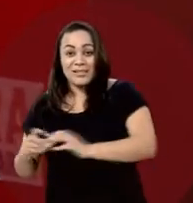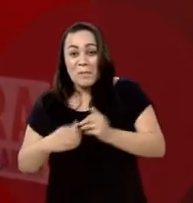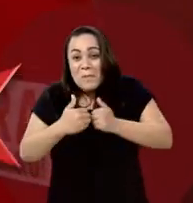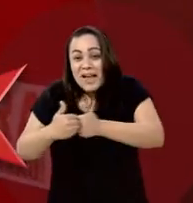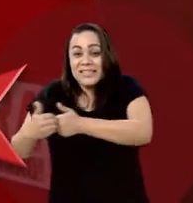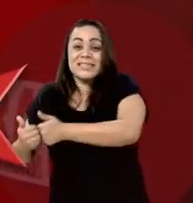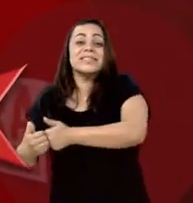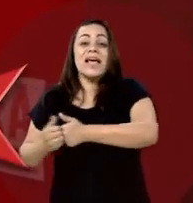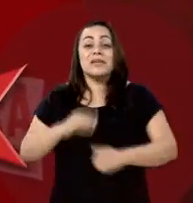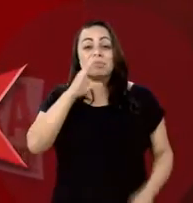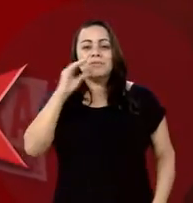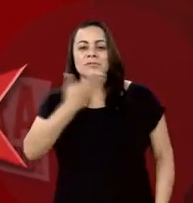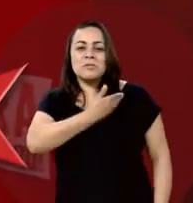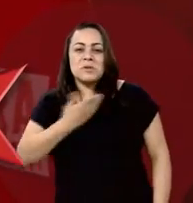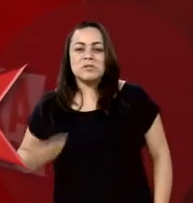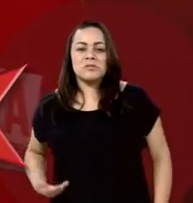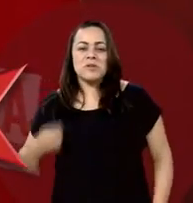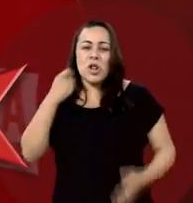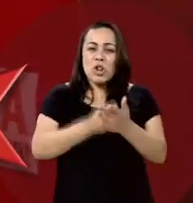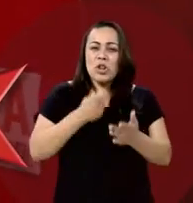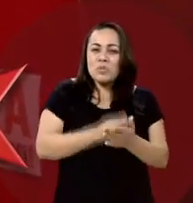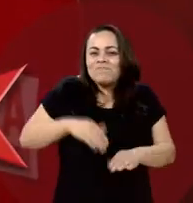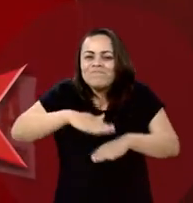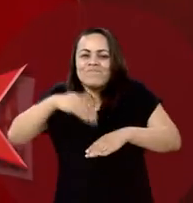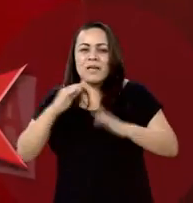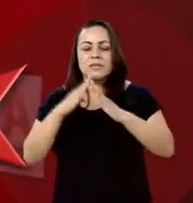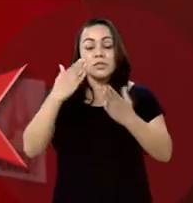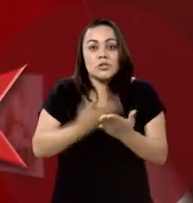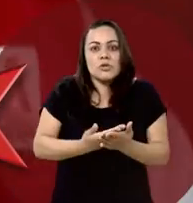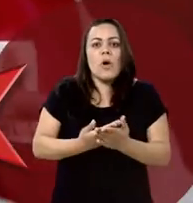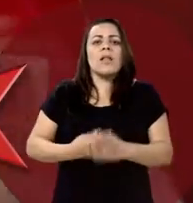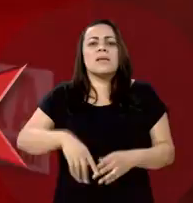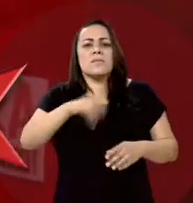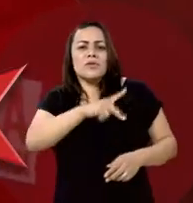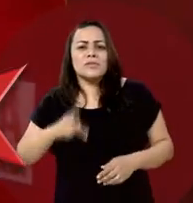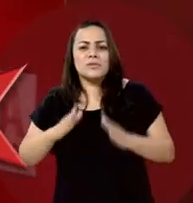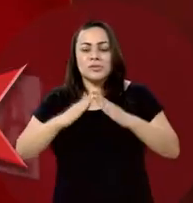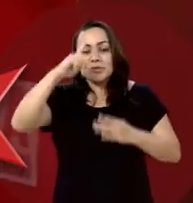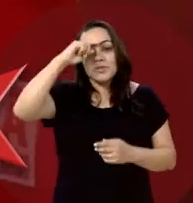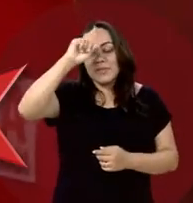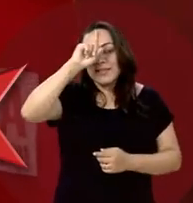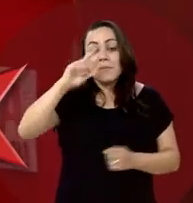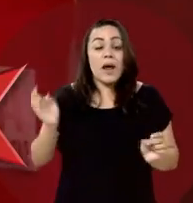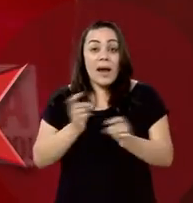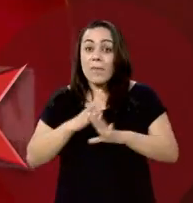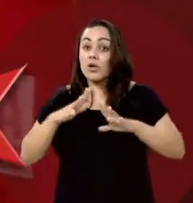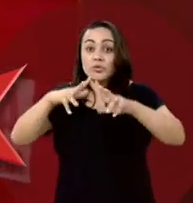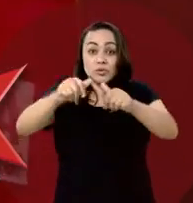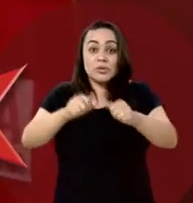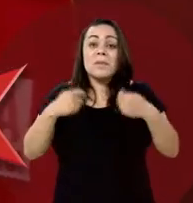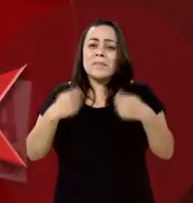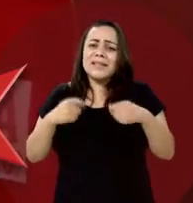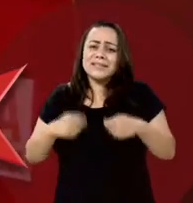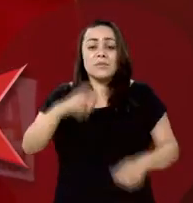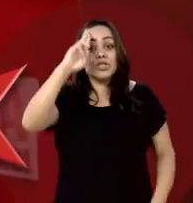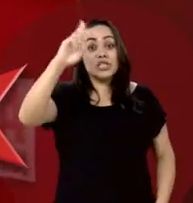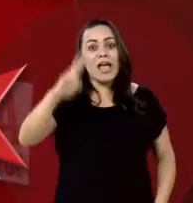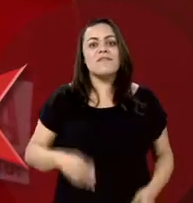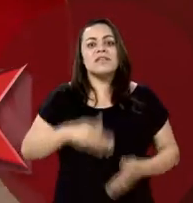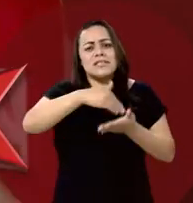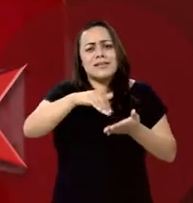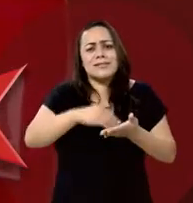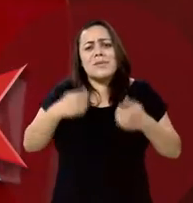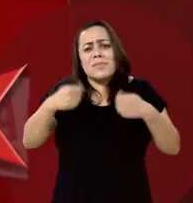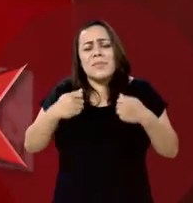A direita persegue os sindicatos servidores por sua luta por mais escolas, professores e hospitais. Para acabar com este terror, todos os cargos de chefia e secretários devem ser